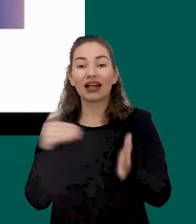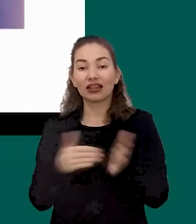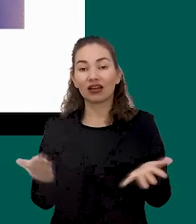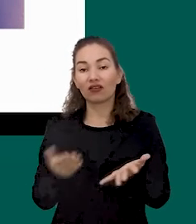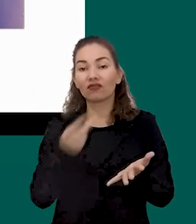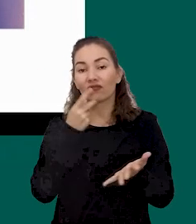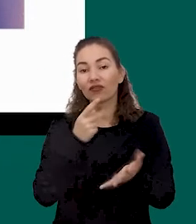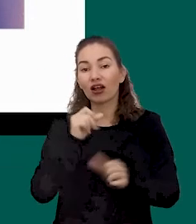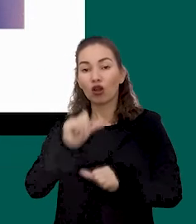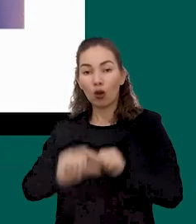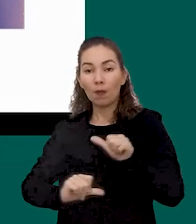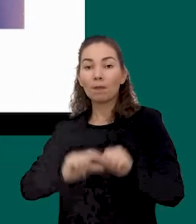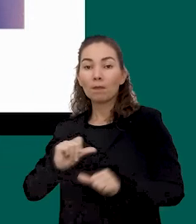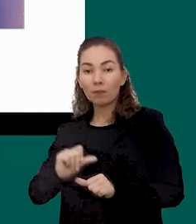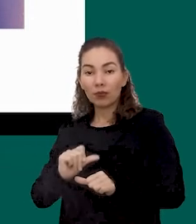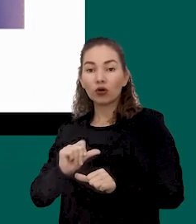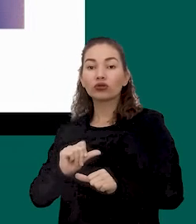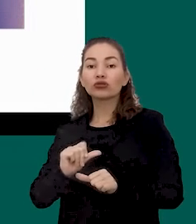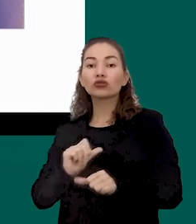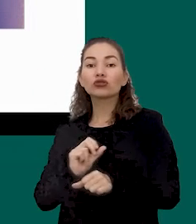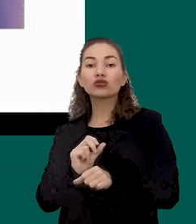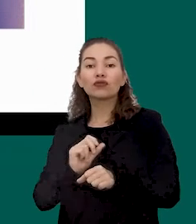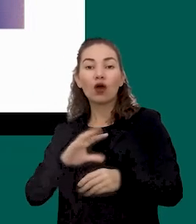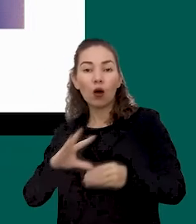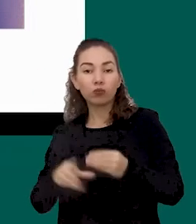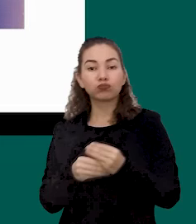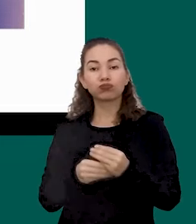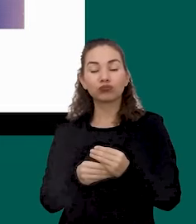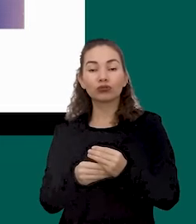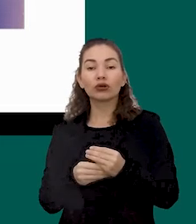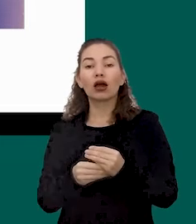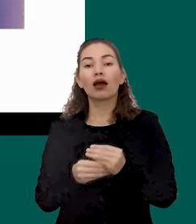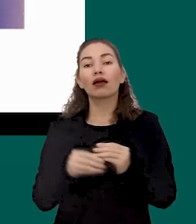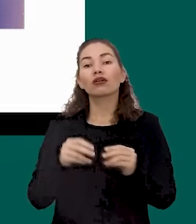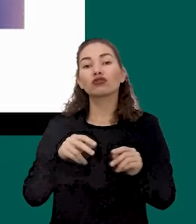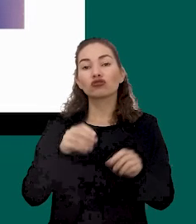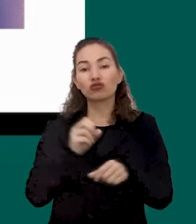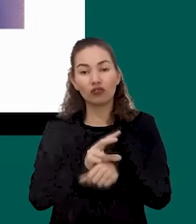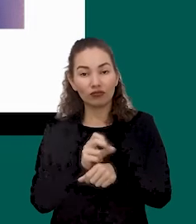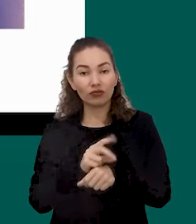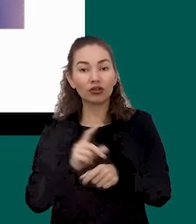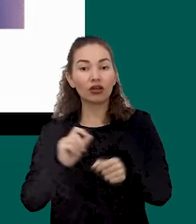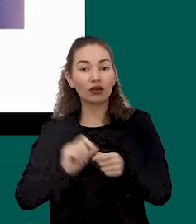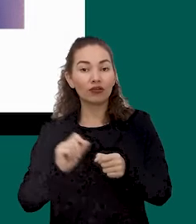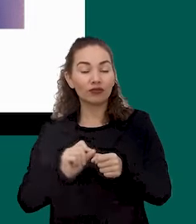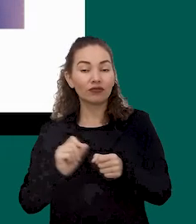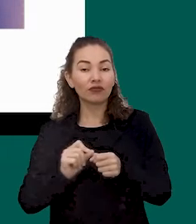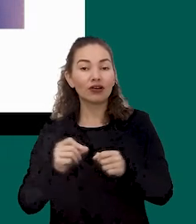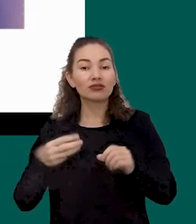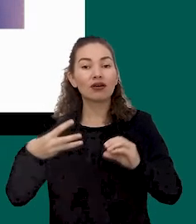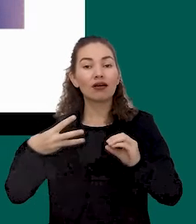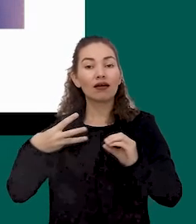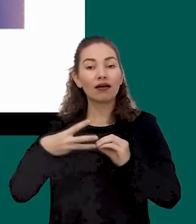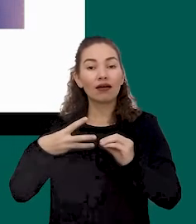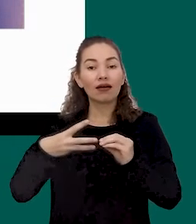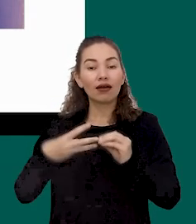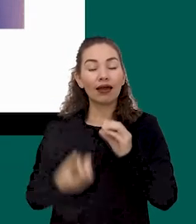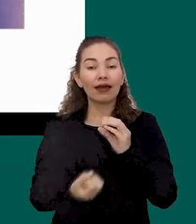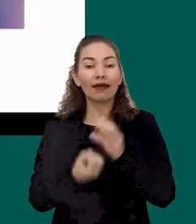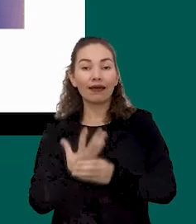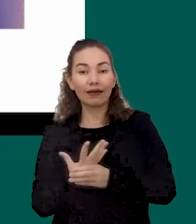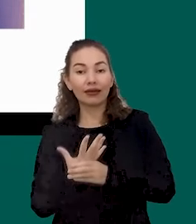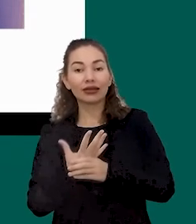foi modificar, né, ou inserir trechos de material genético dentro da célula humana e fazer com que ela produza antígenos.